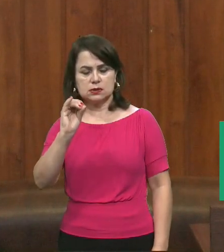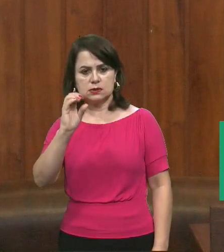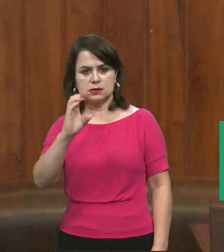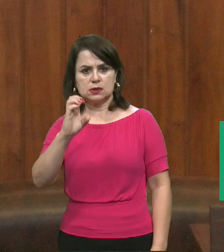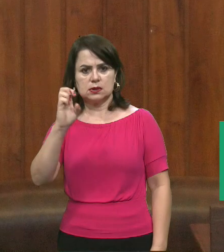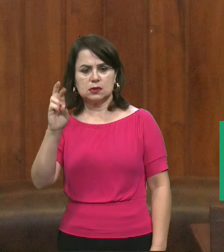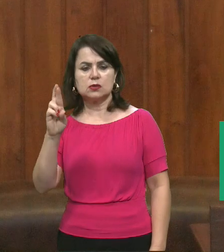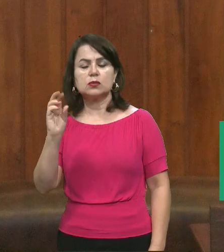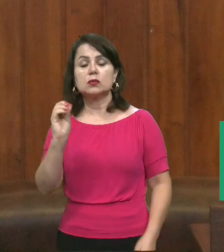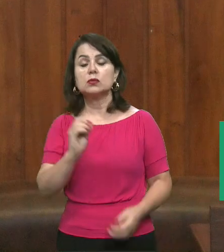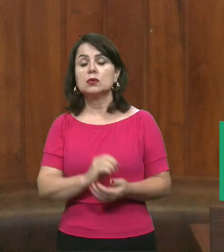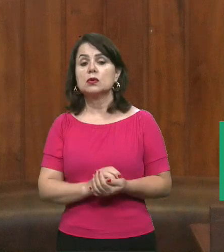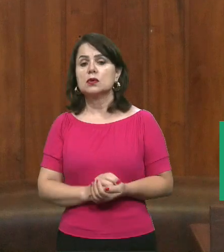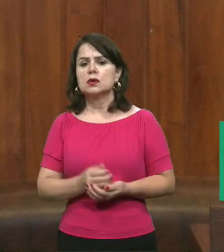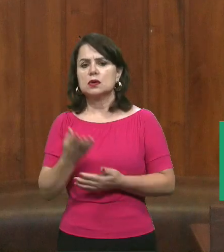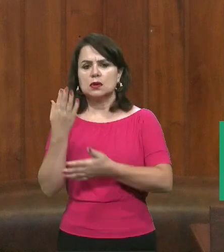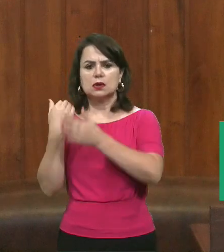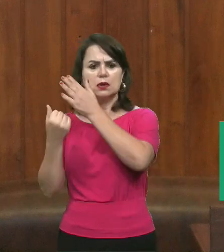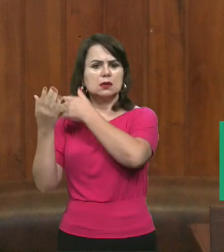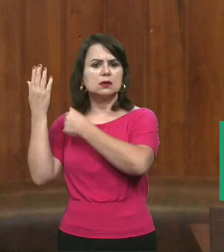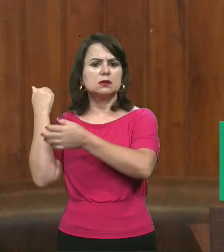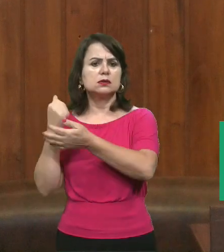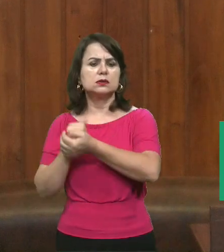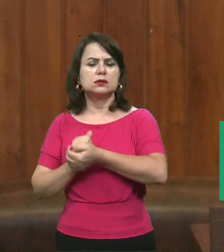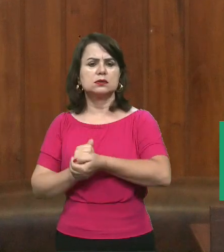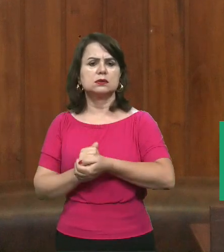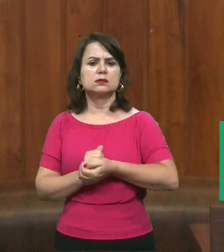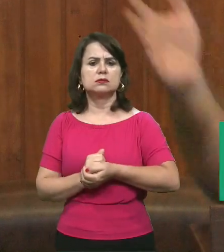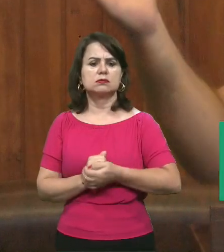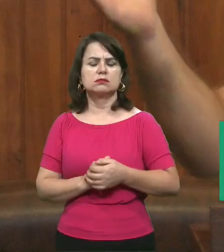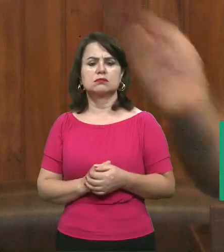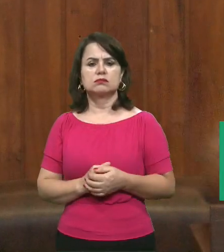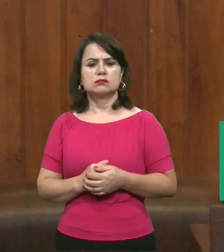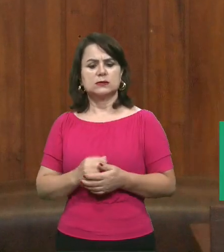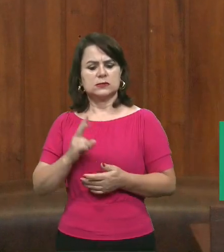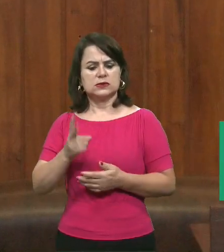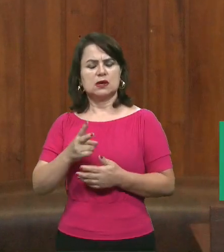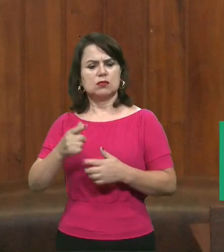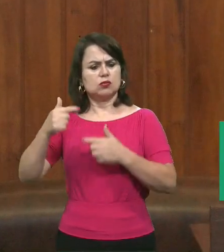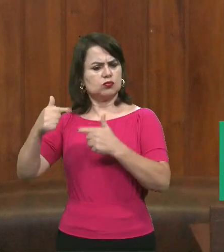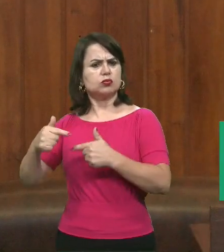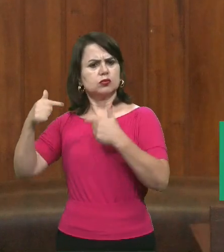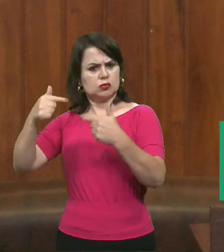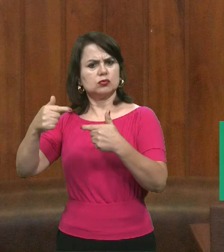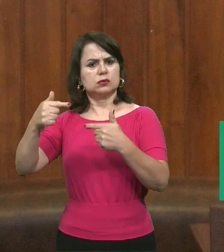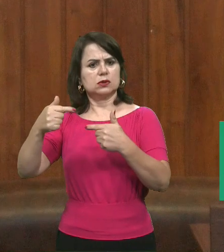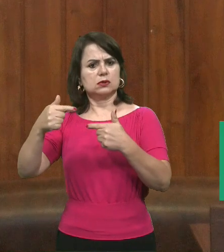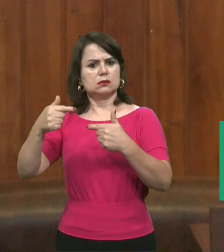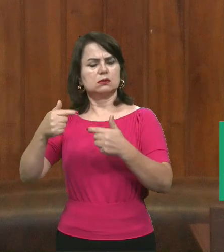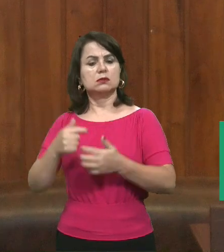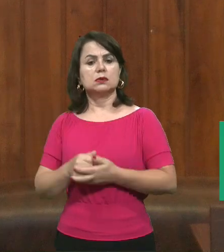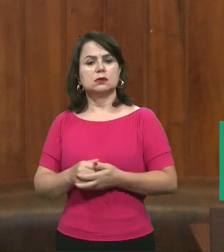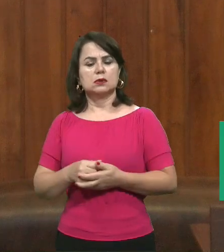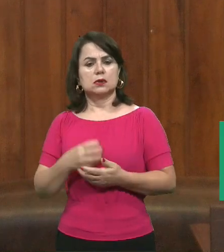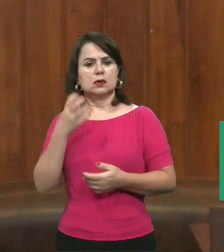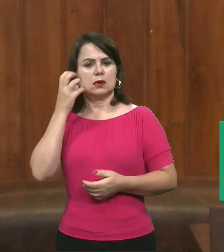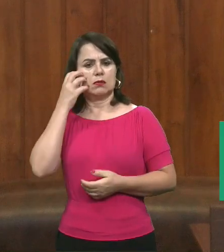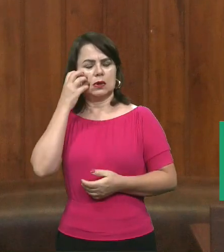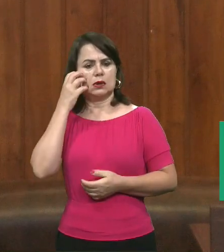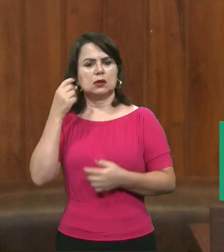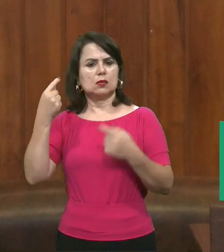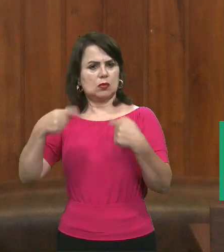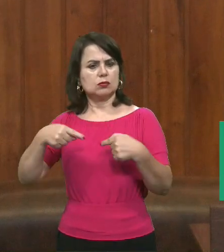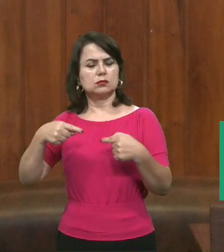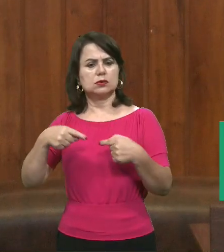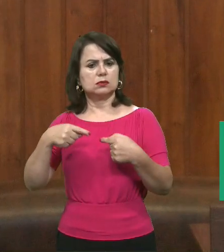respeito, que na sua época ele batia de frente com o Camarinha, está aqui, o filho dele, né,